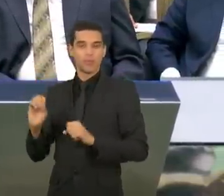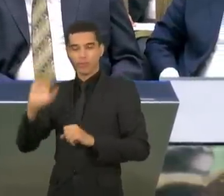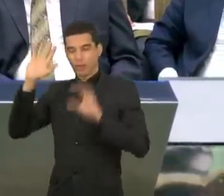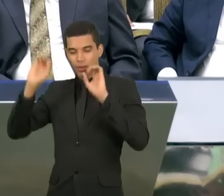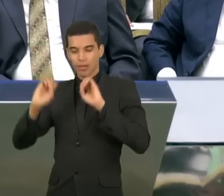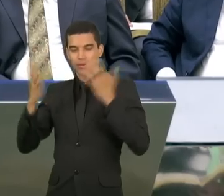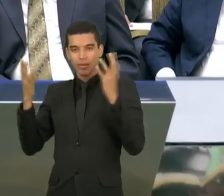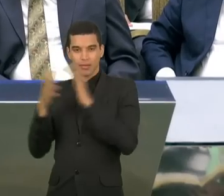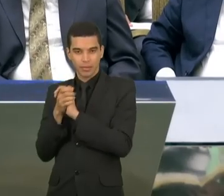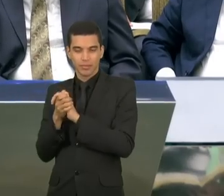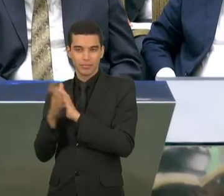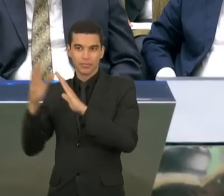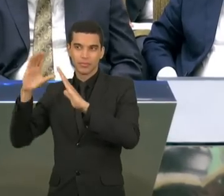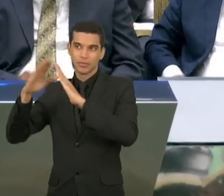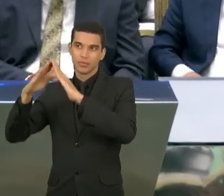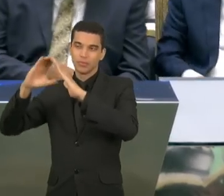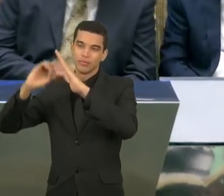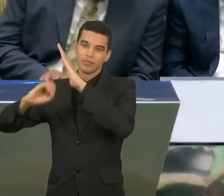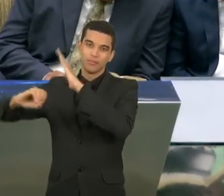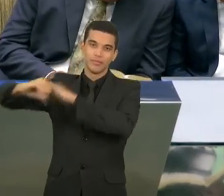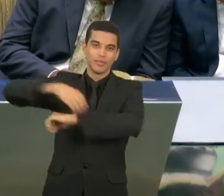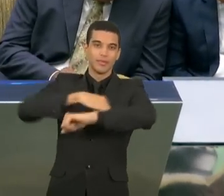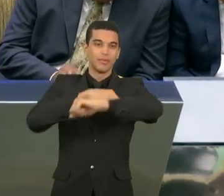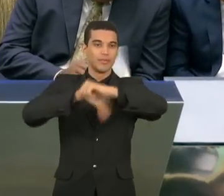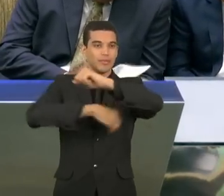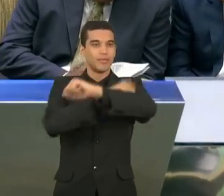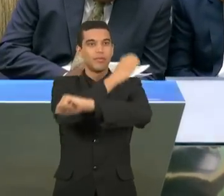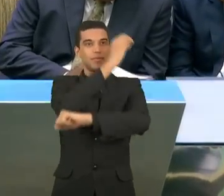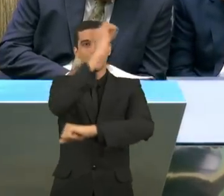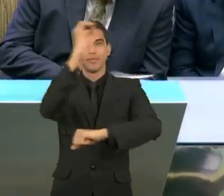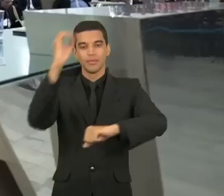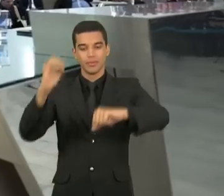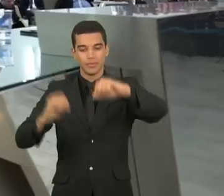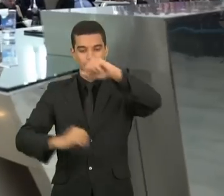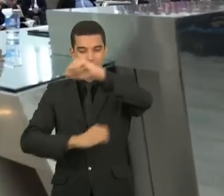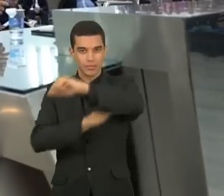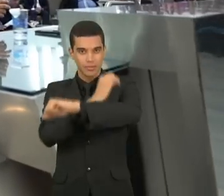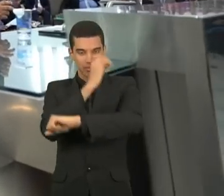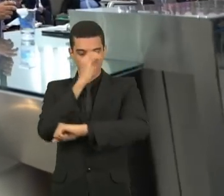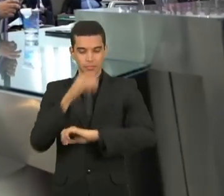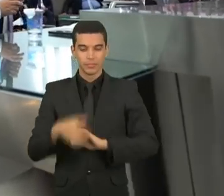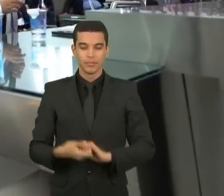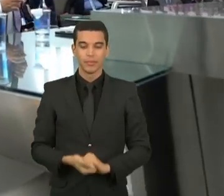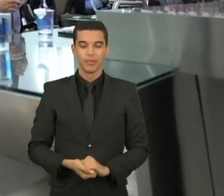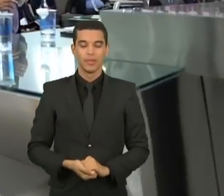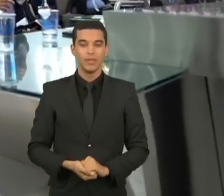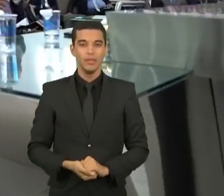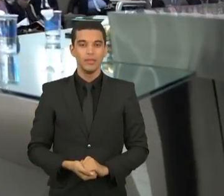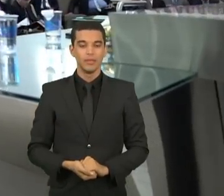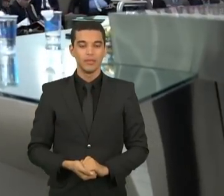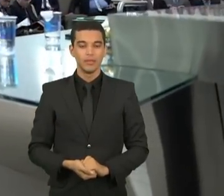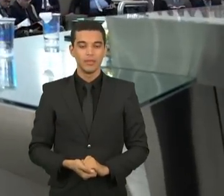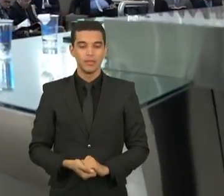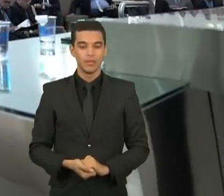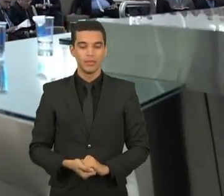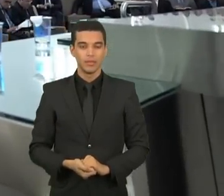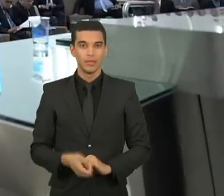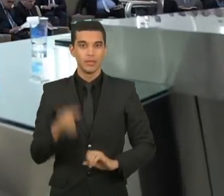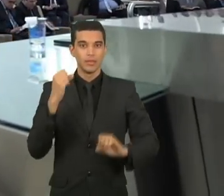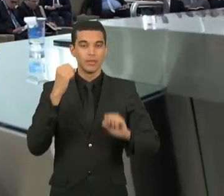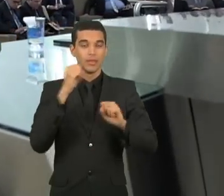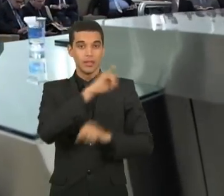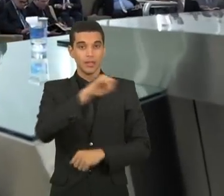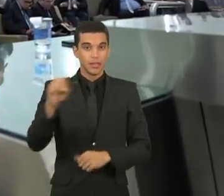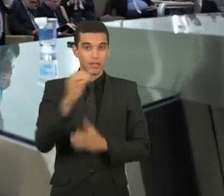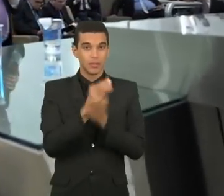Isaías 45, 18 diz uma expressão tremenda. Escute. Vamos ler juntos